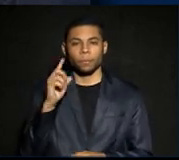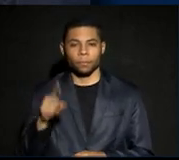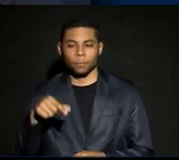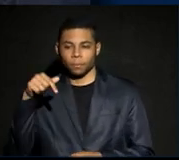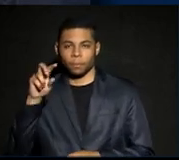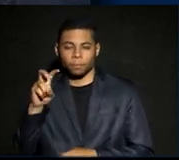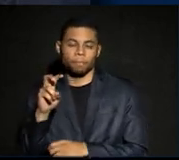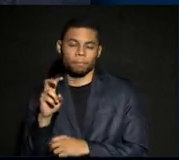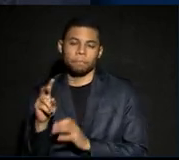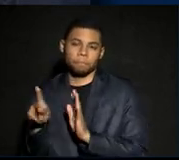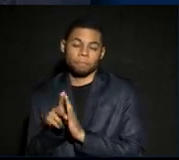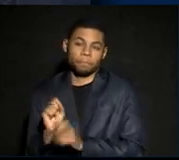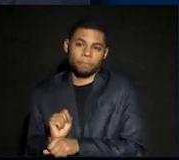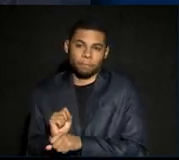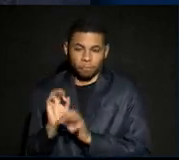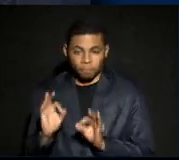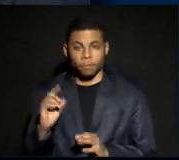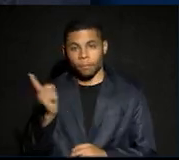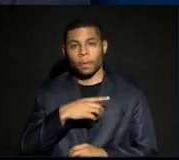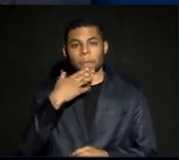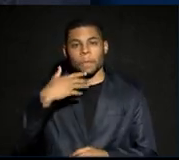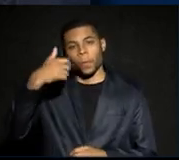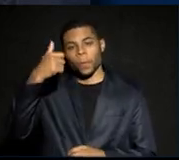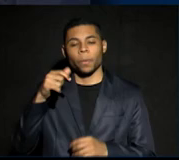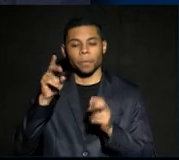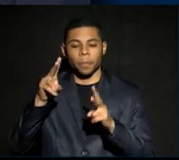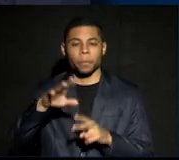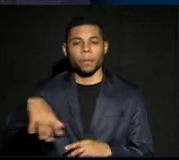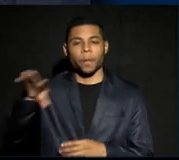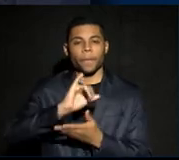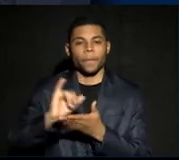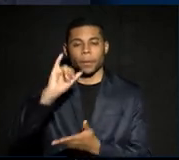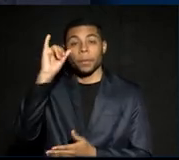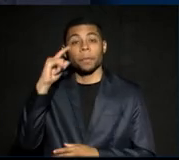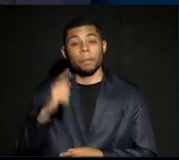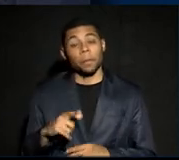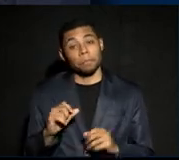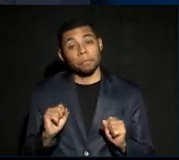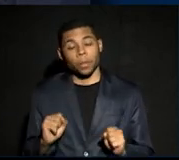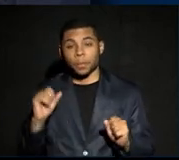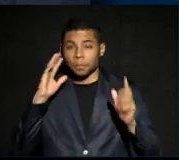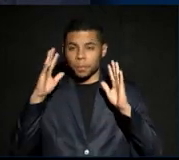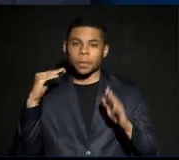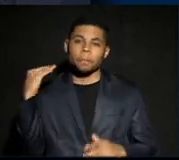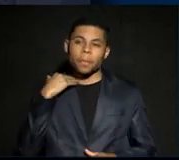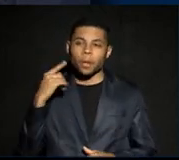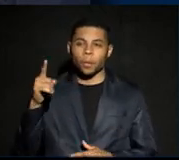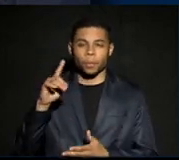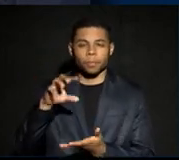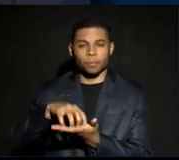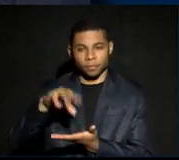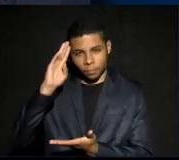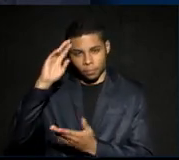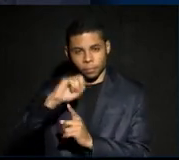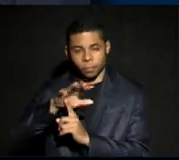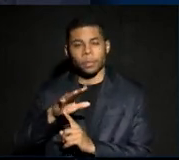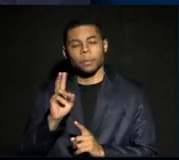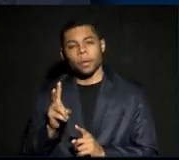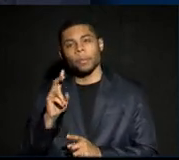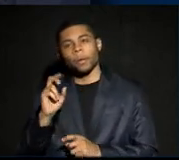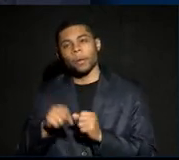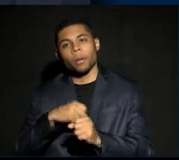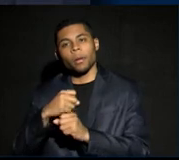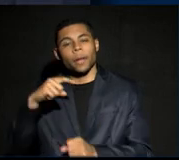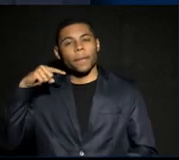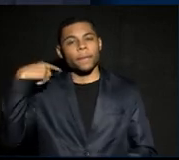faça o efeito esperado, a gente melhore um pouco o horizonte de inflação, de repente esse plano do Banco Central funciona, chegar no ano, no